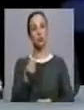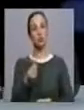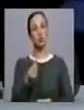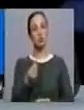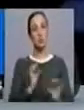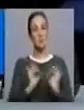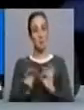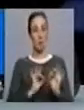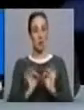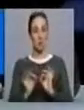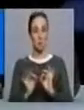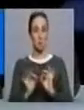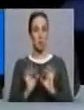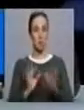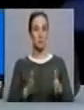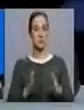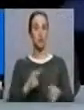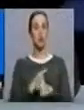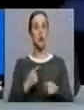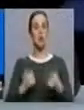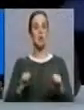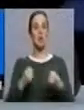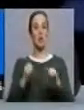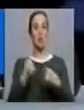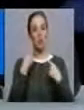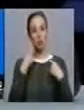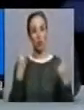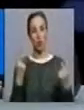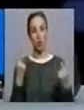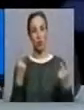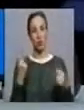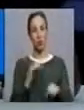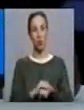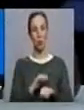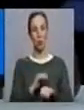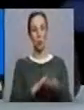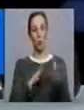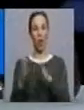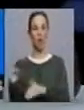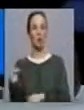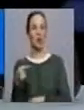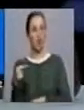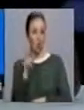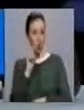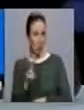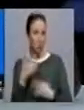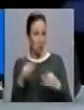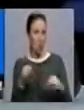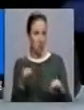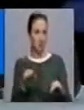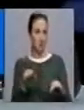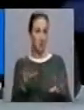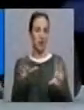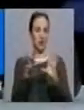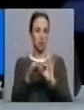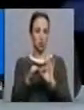prepararem porque será intensivo vendida é essencialmente por sua parte negativa as suas associações